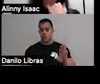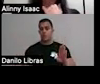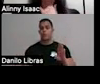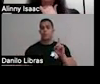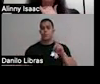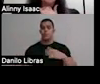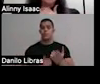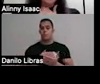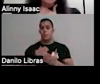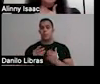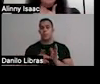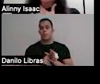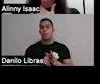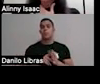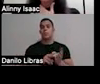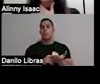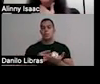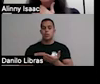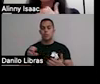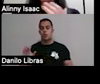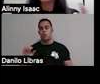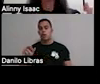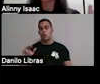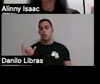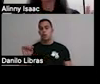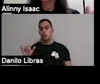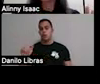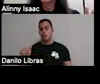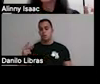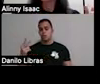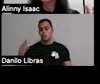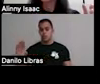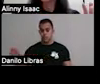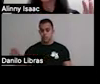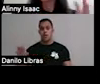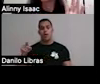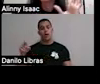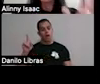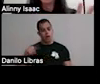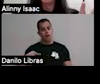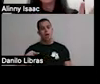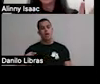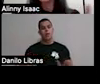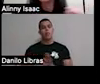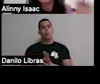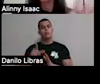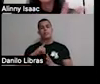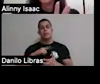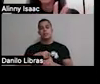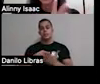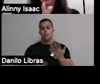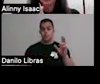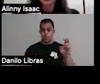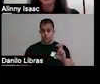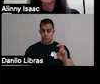tradução eucariótica 2B. Então, o F2B ele é um complexo proteico decamérico que ele é composto por 5 unidades, né, um par